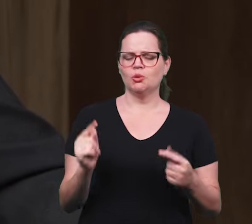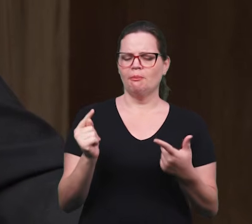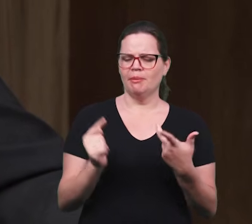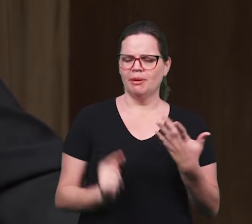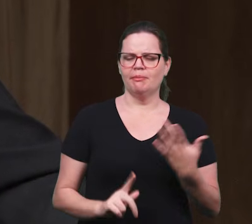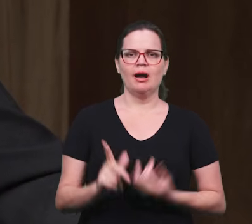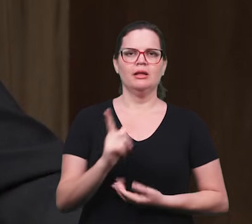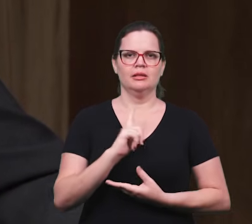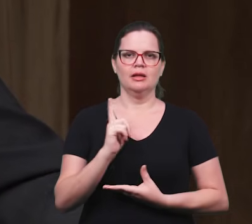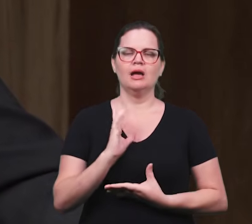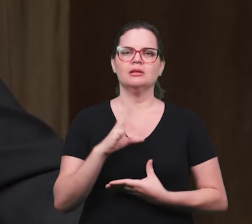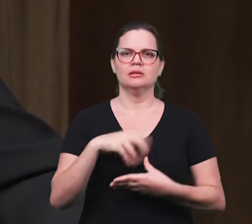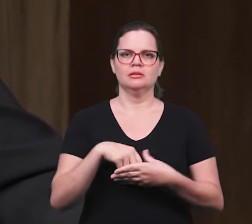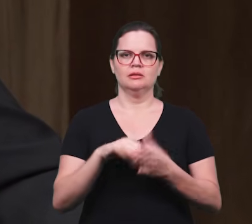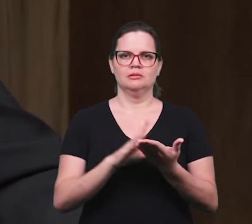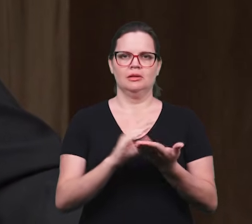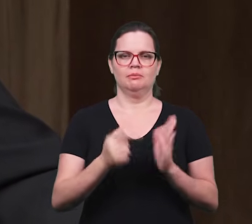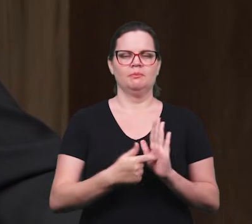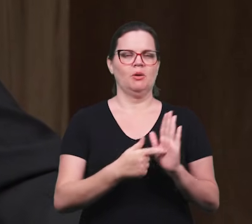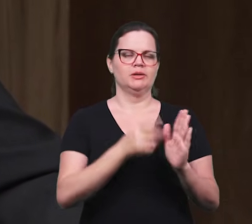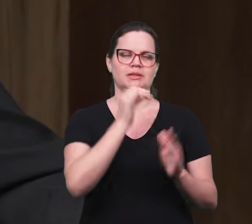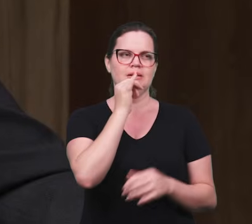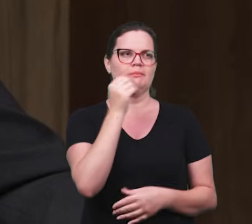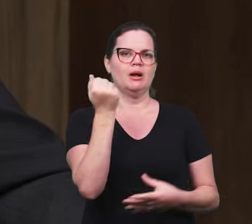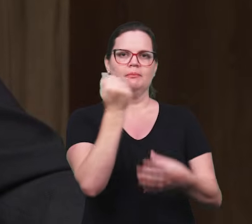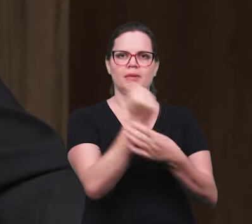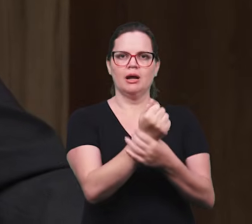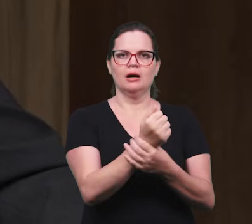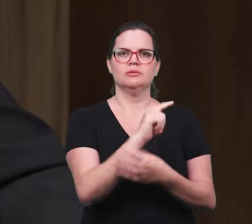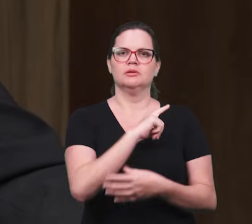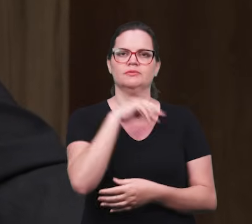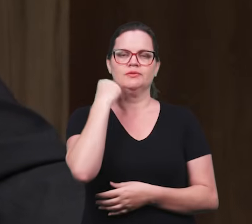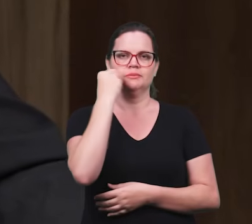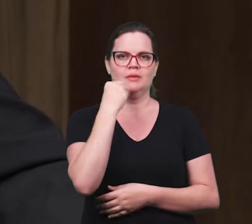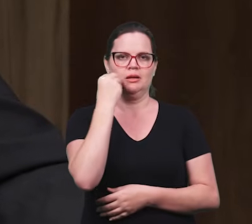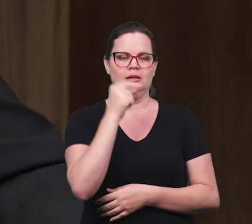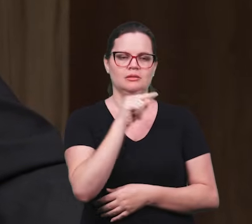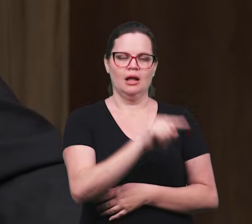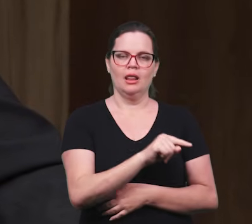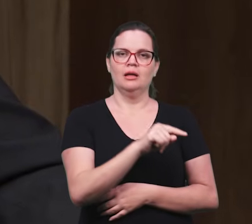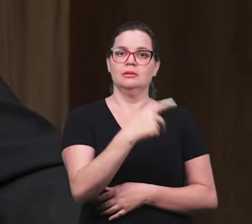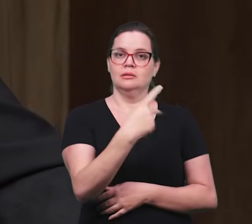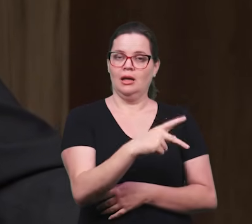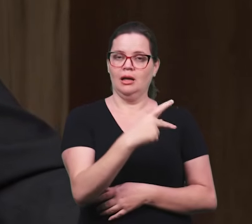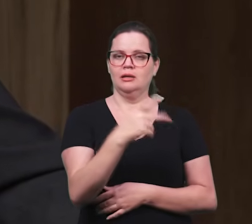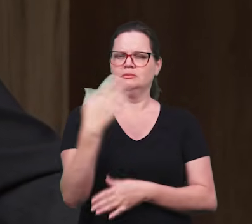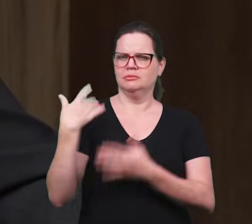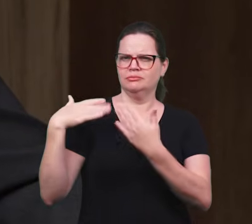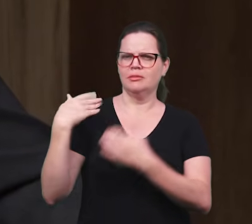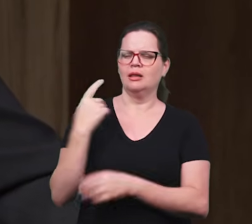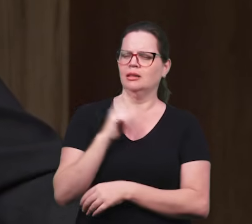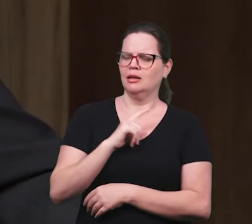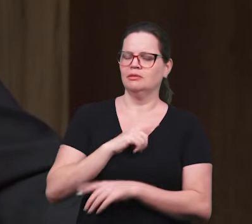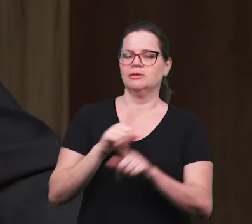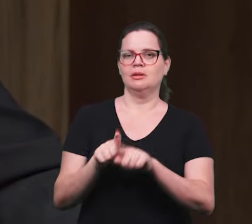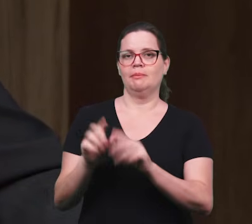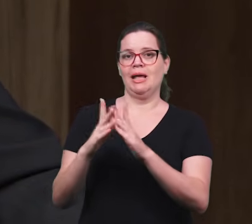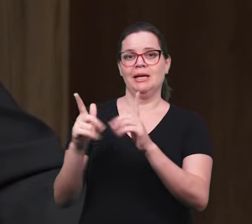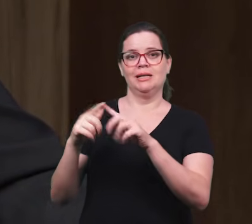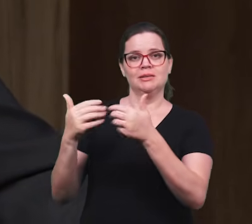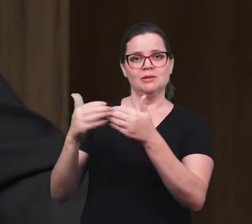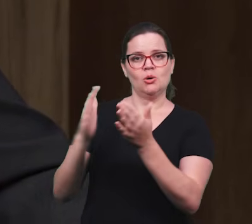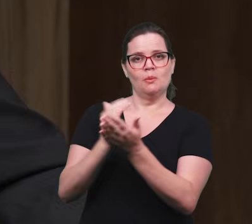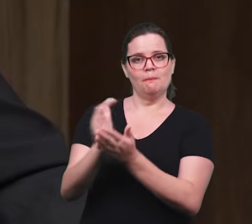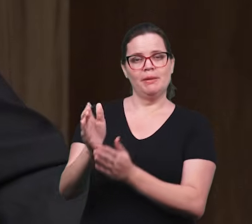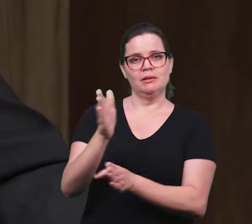A gente vê lá desde Abraão, né? As experiências de fé do passado, as experiências da igreja